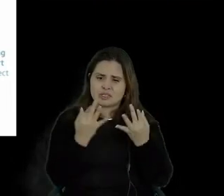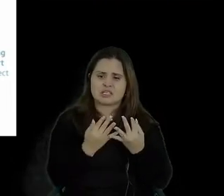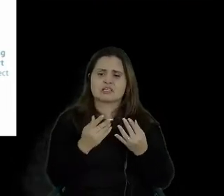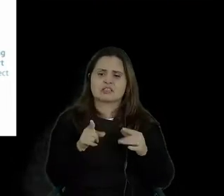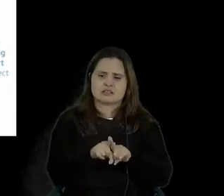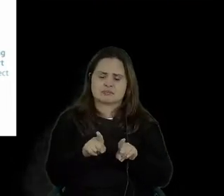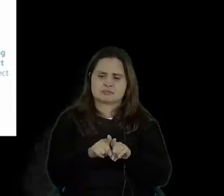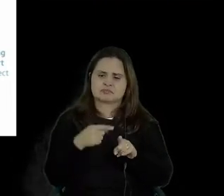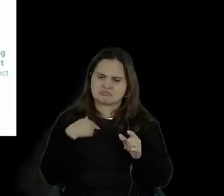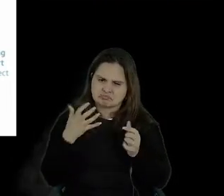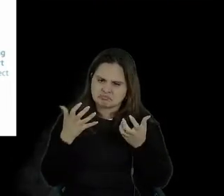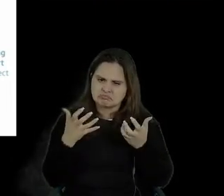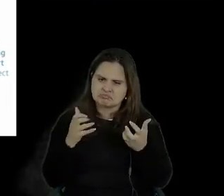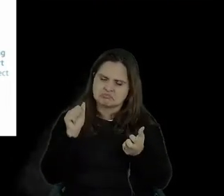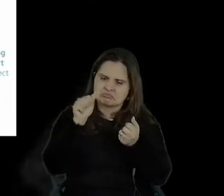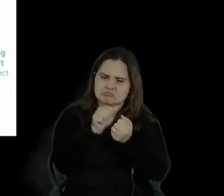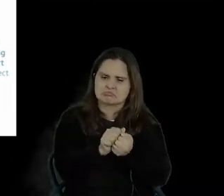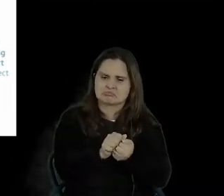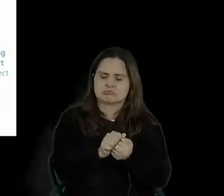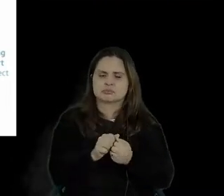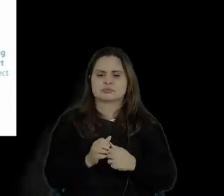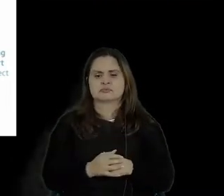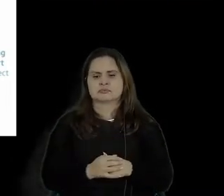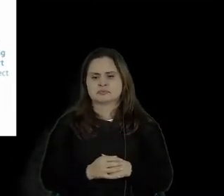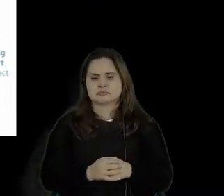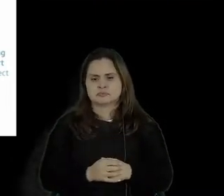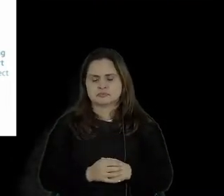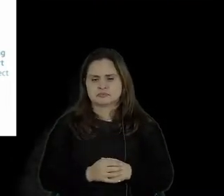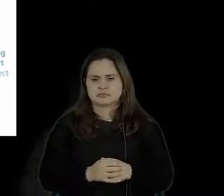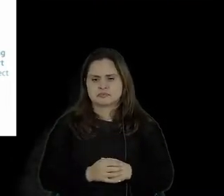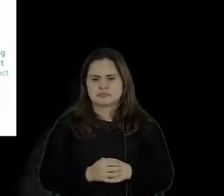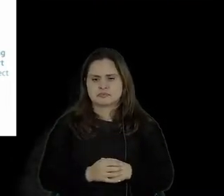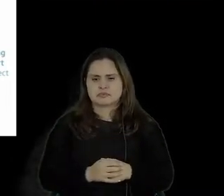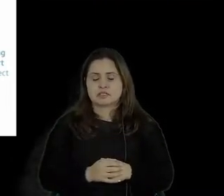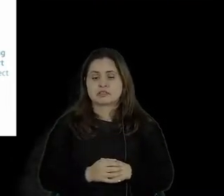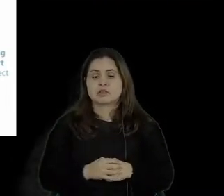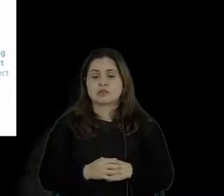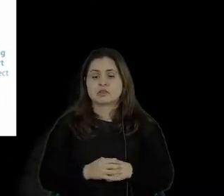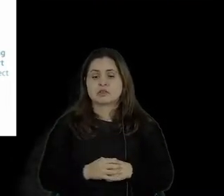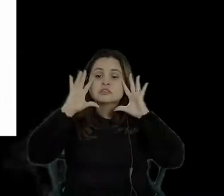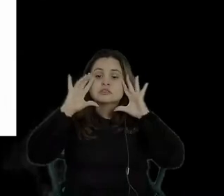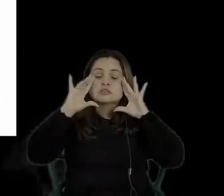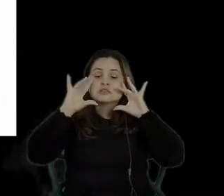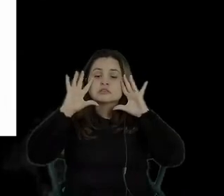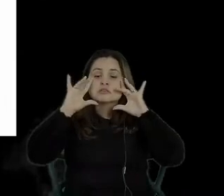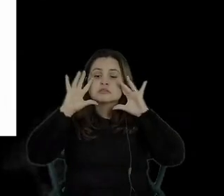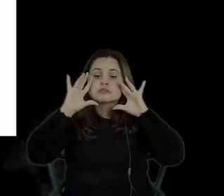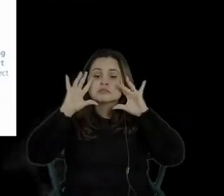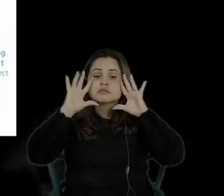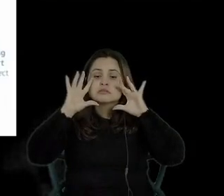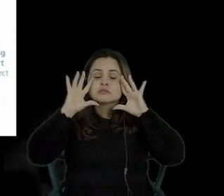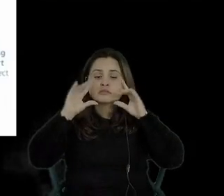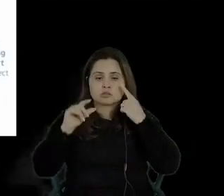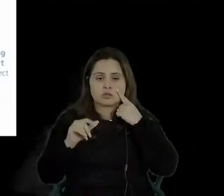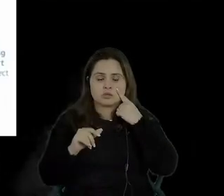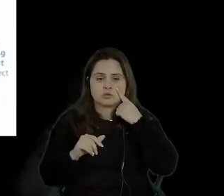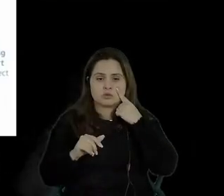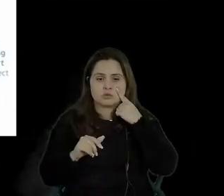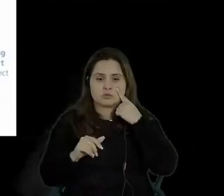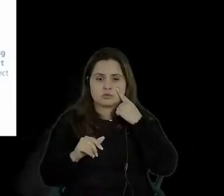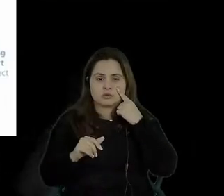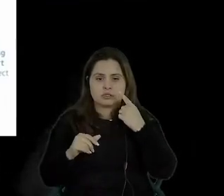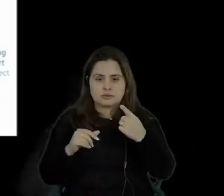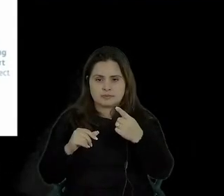junto deles. Tá? Ah, ótimo, agora ficou bom. Então imagina só, gente. Imagina só, olha lá, ó. Nós temos uma calota